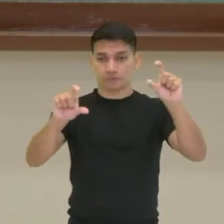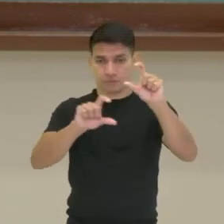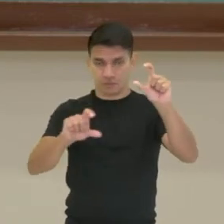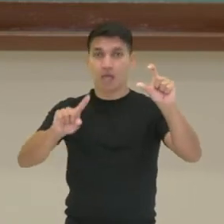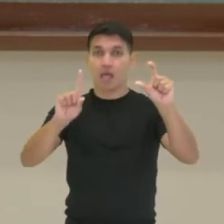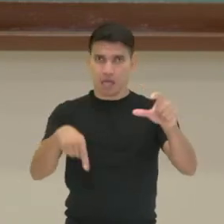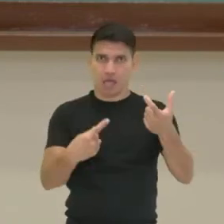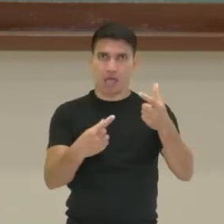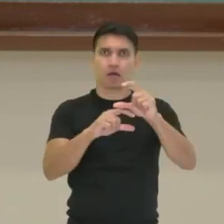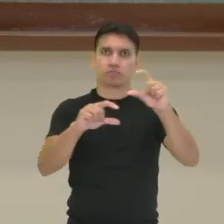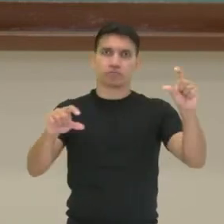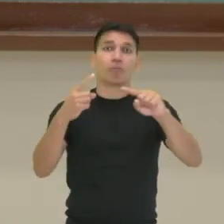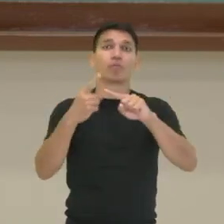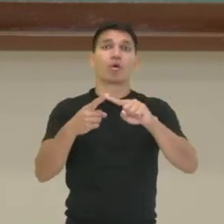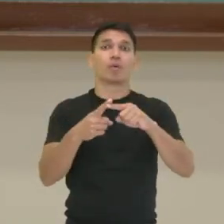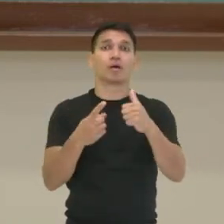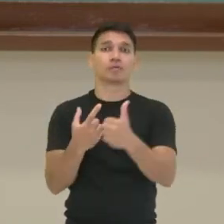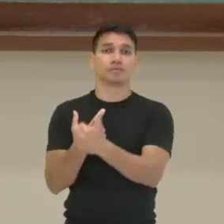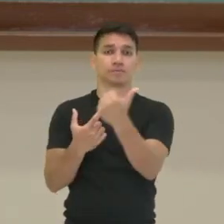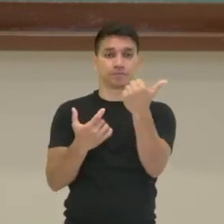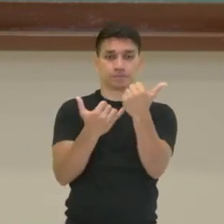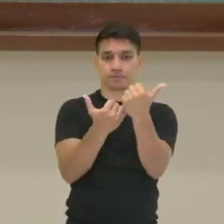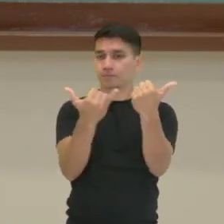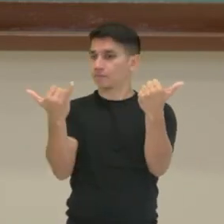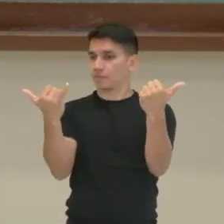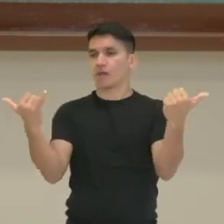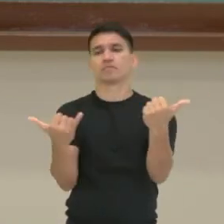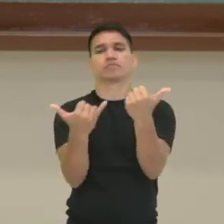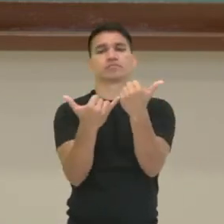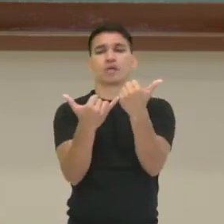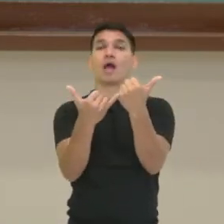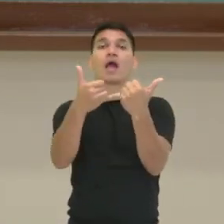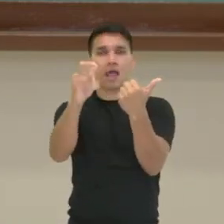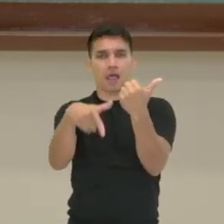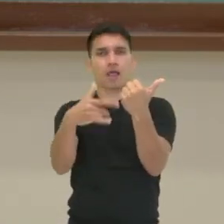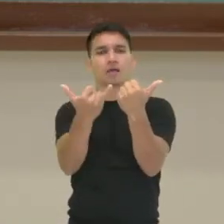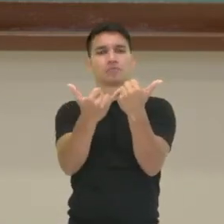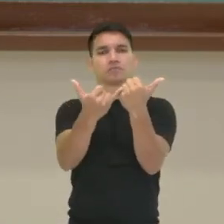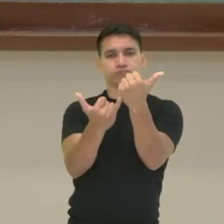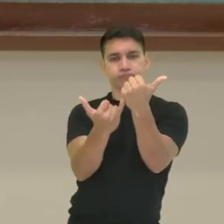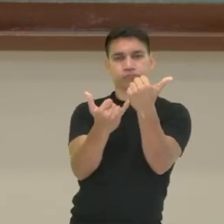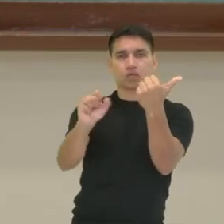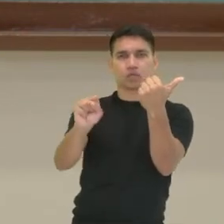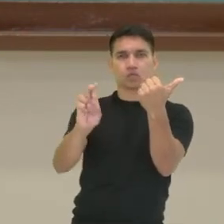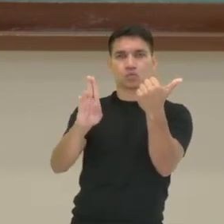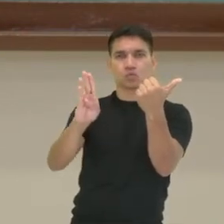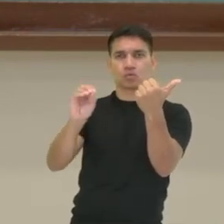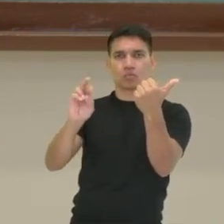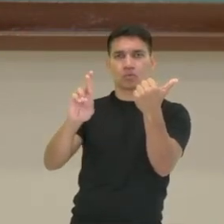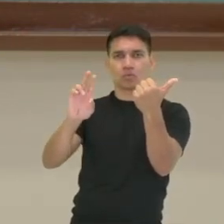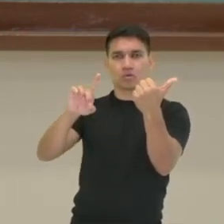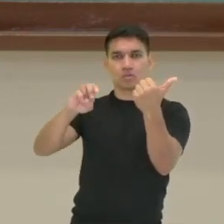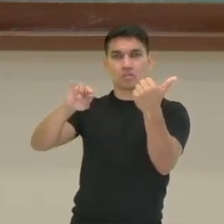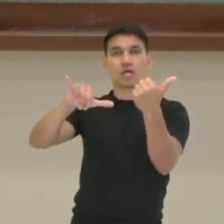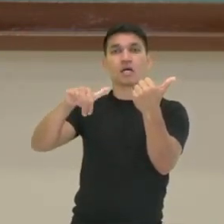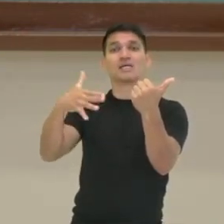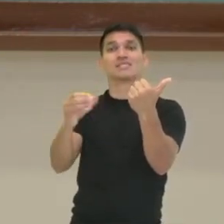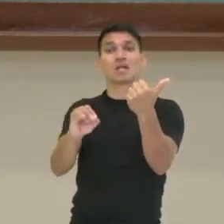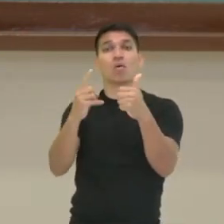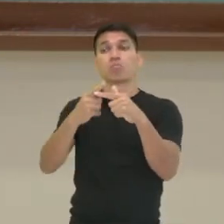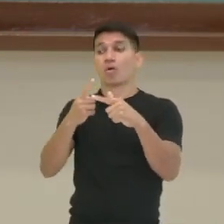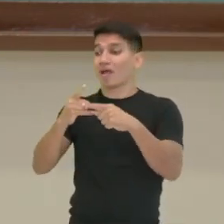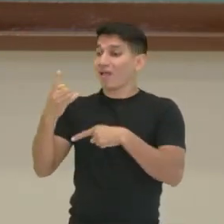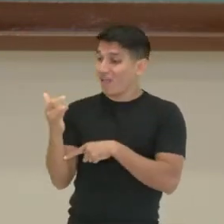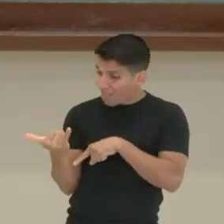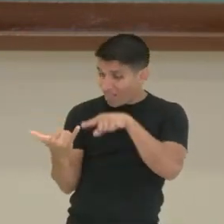tem duas orações, e será por subordinação, porque a oração completa o sentido da primeira.